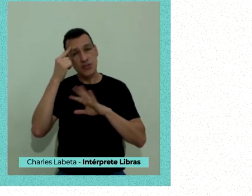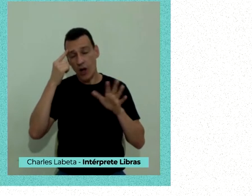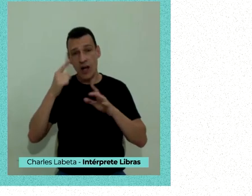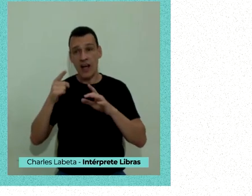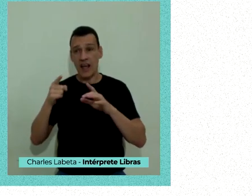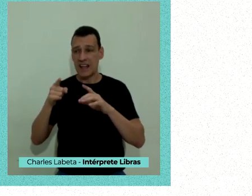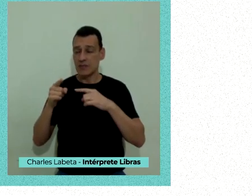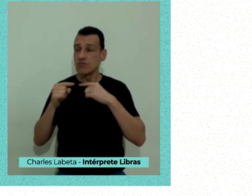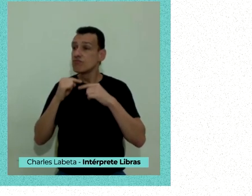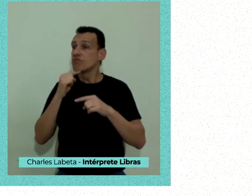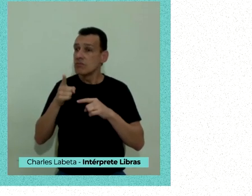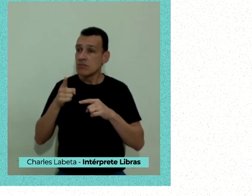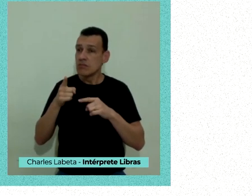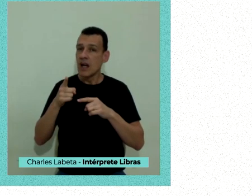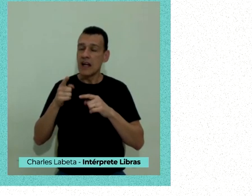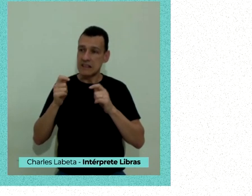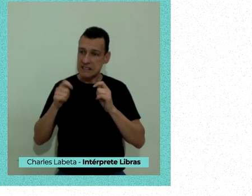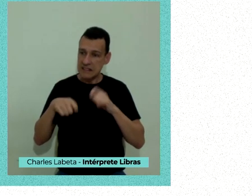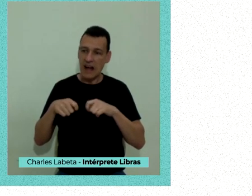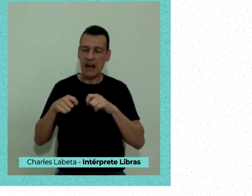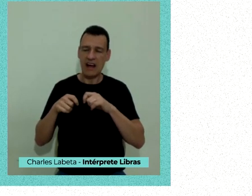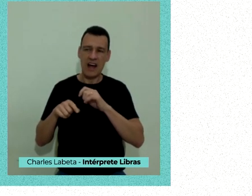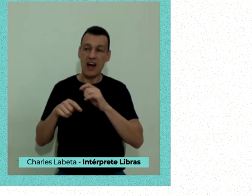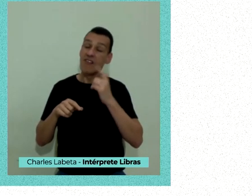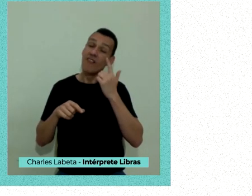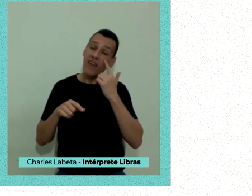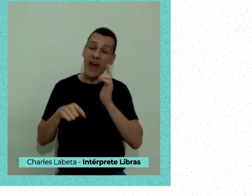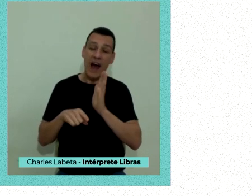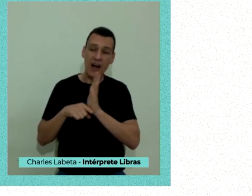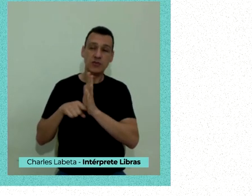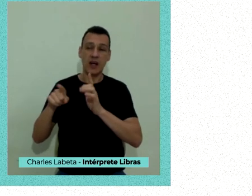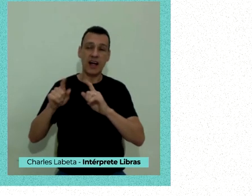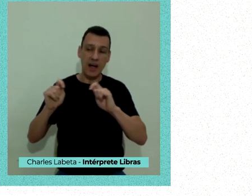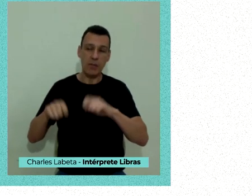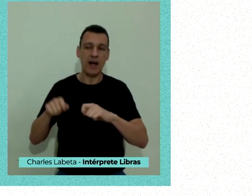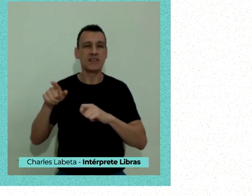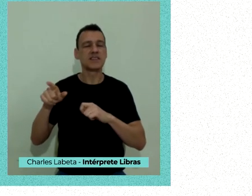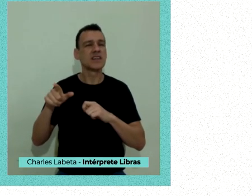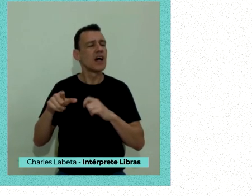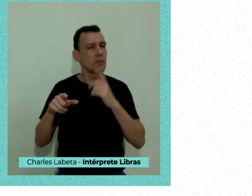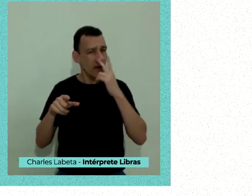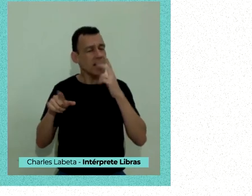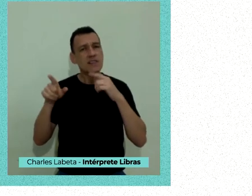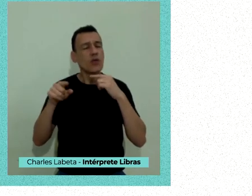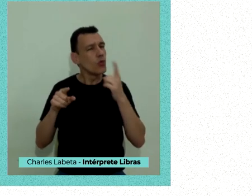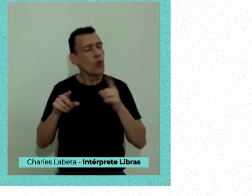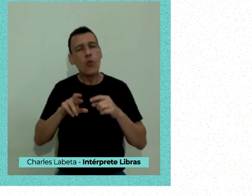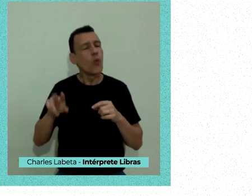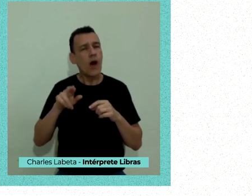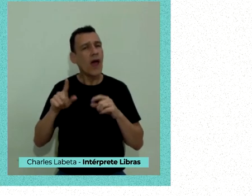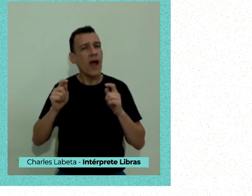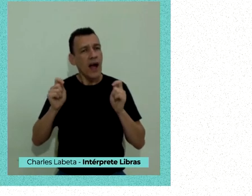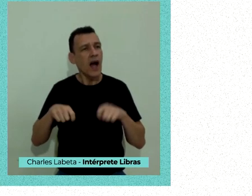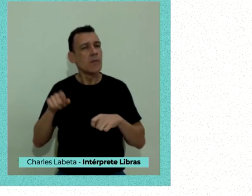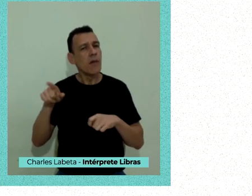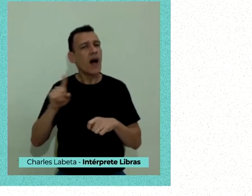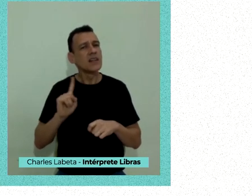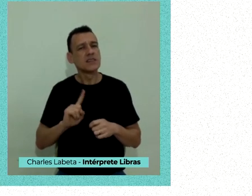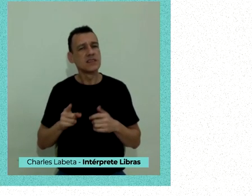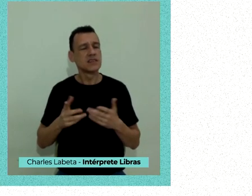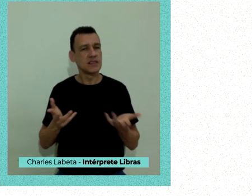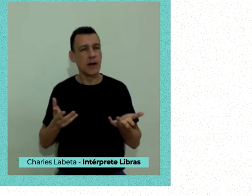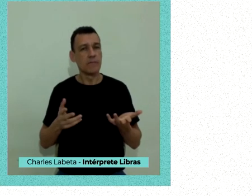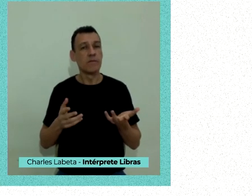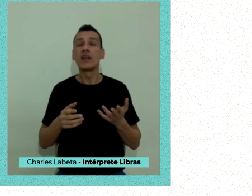eles não fossem capazes. Nós precisamos olhar para a educação, essa escola que acolhe o sujeito como ele